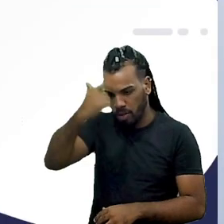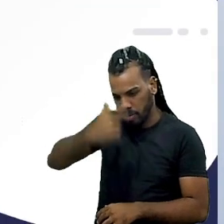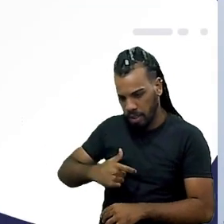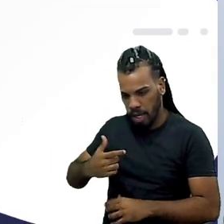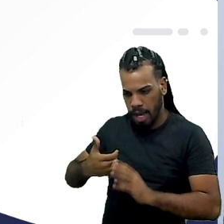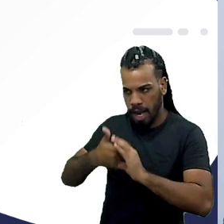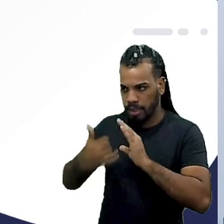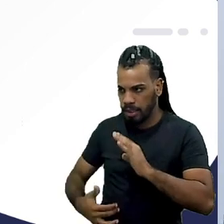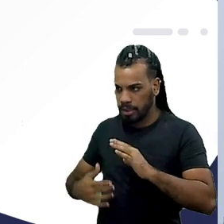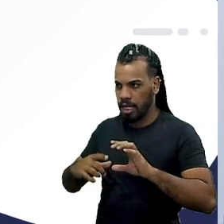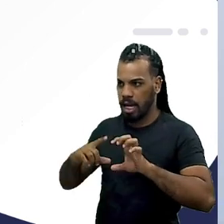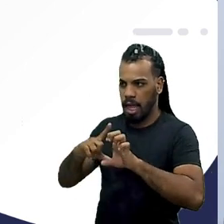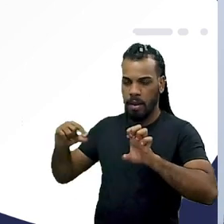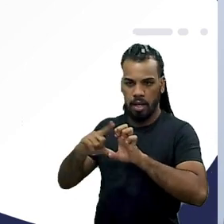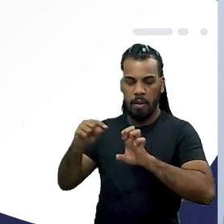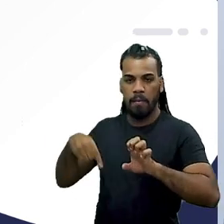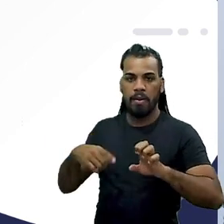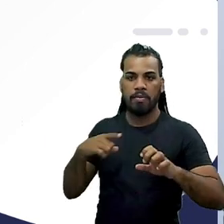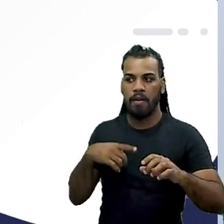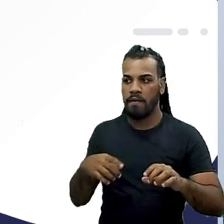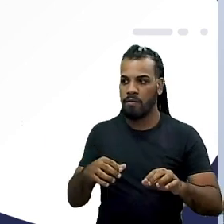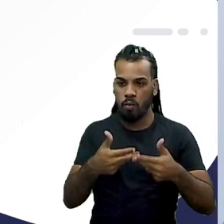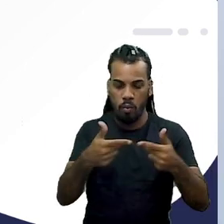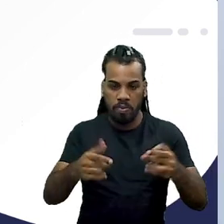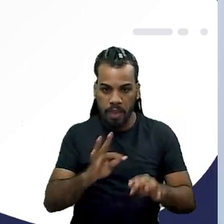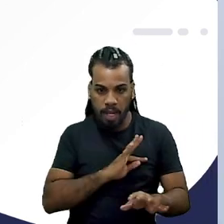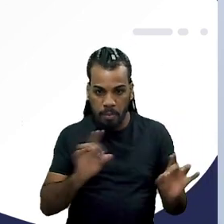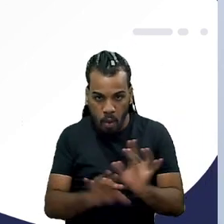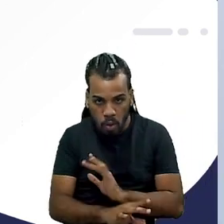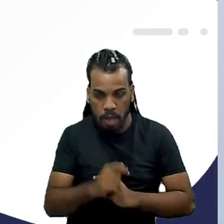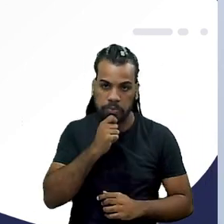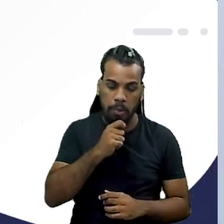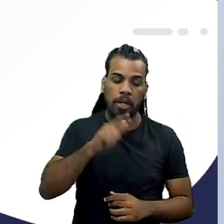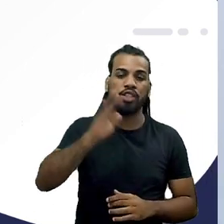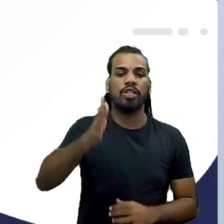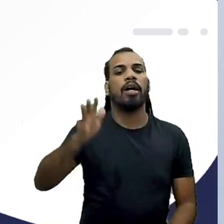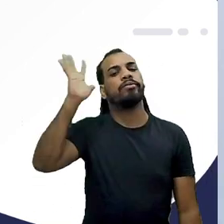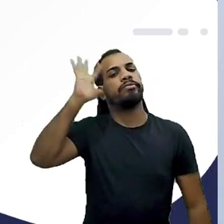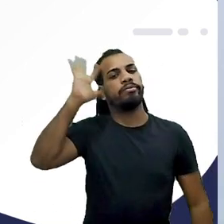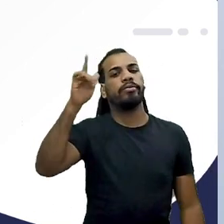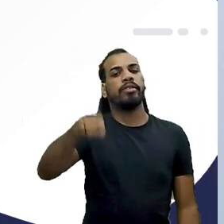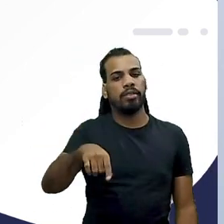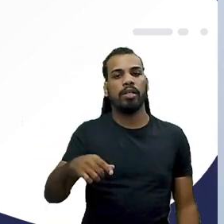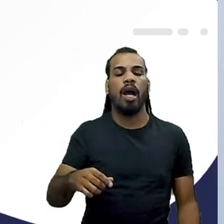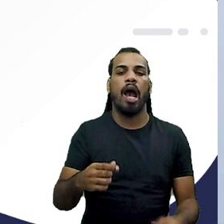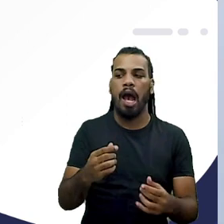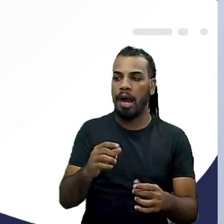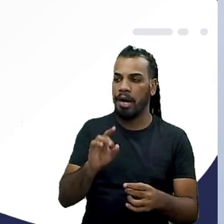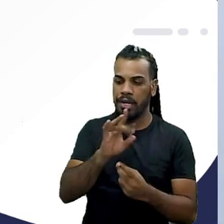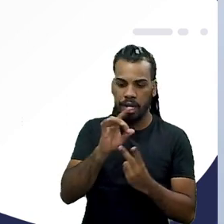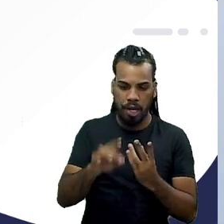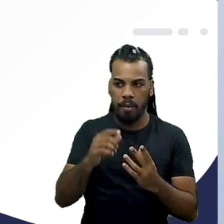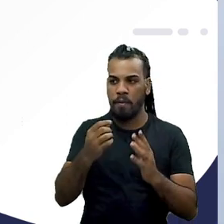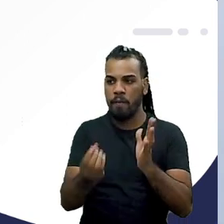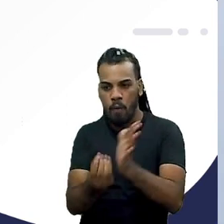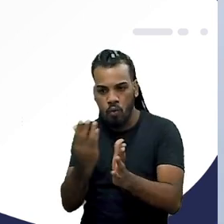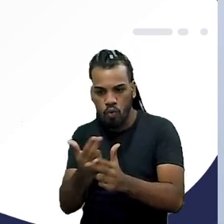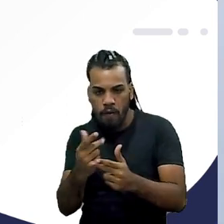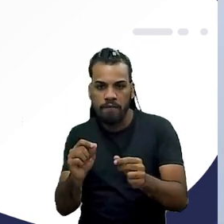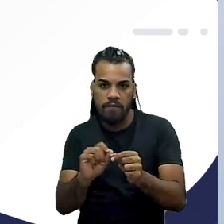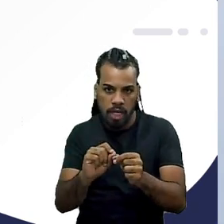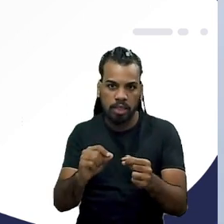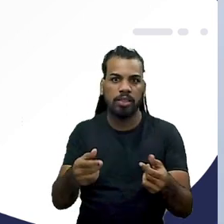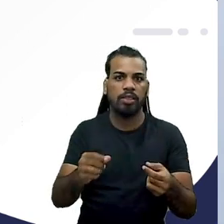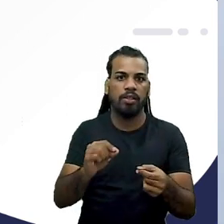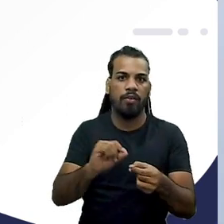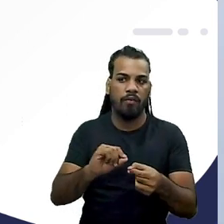tem assim, muitas ferramentas técnicas, mas ele já tem uma ideia, a partir da margem de lucro de cada produto que ele comercializa, no